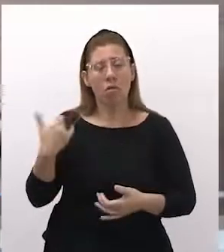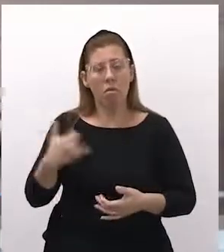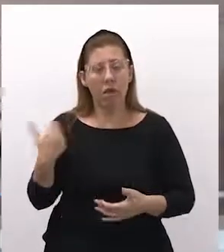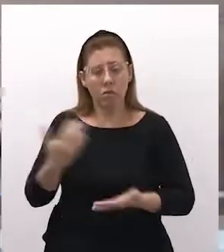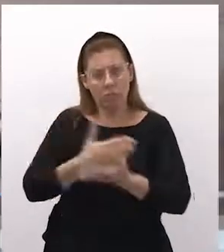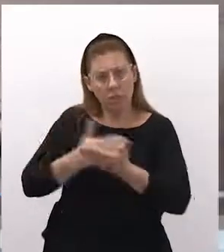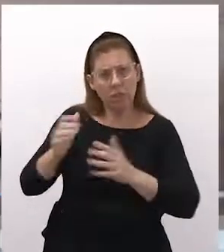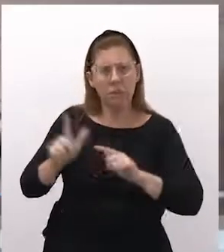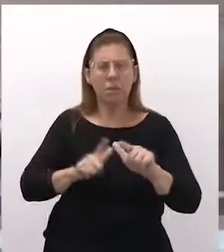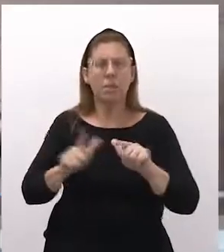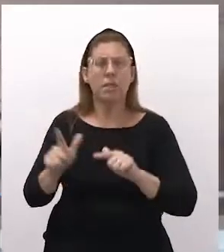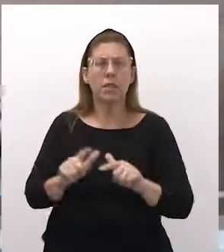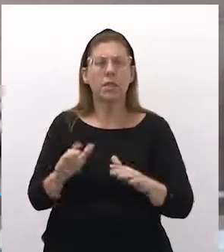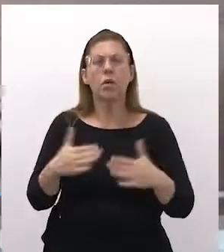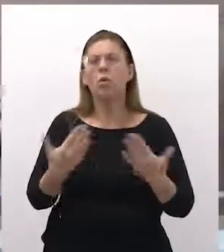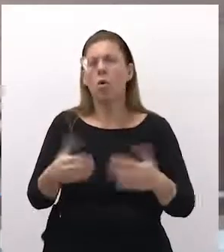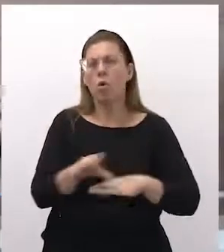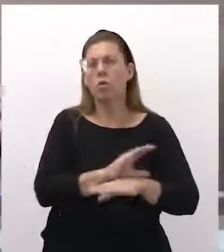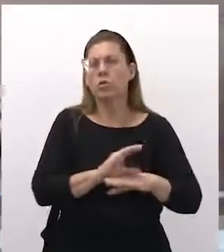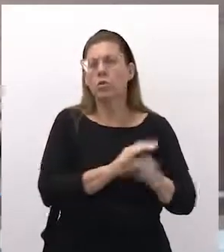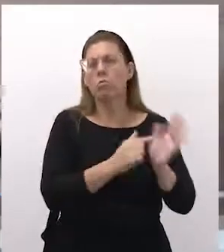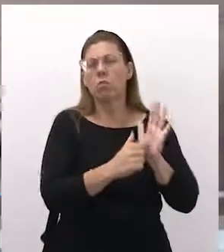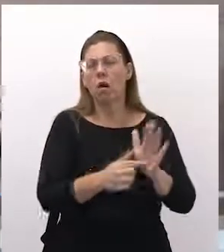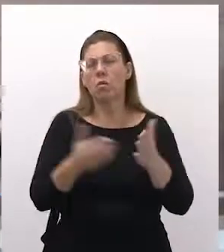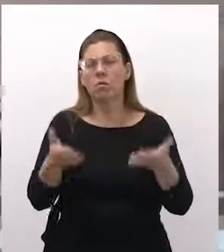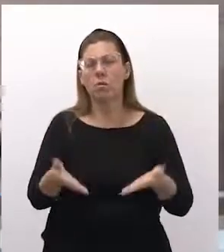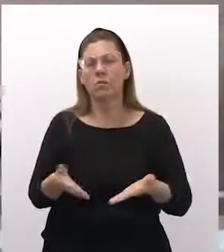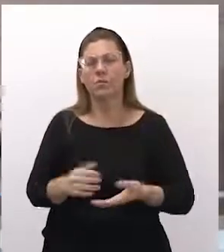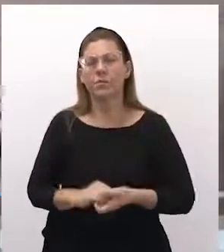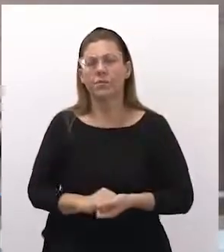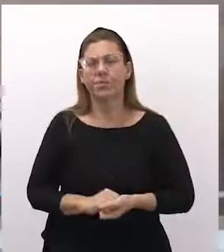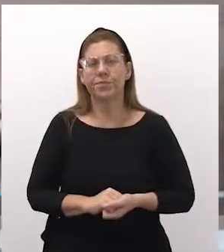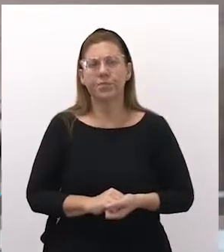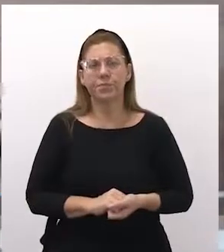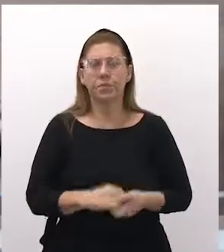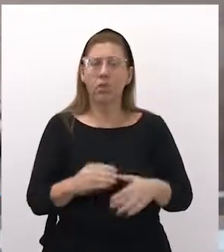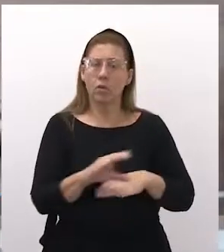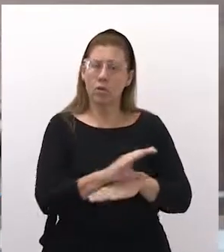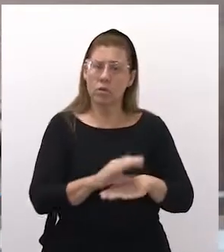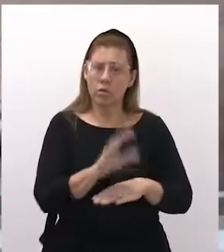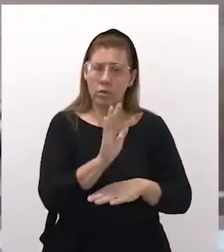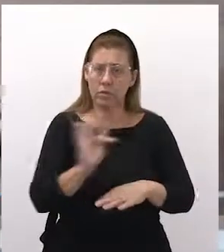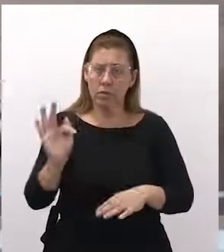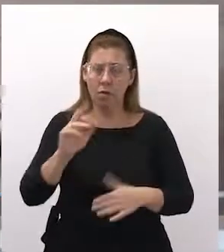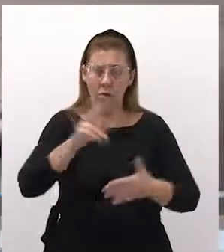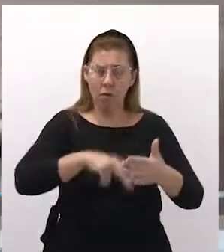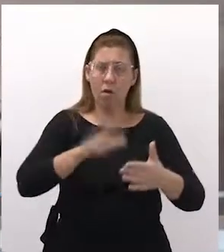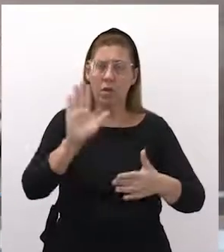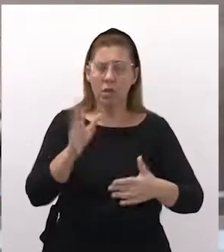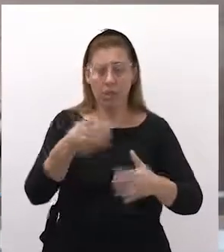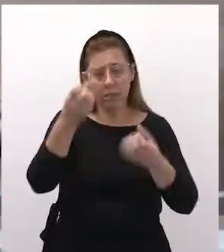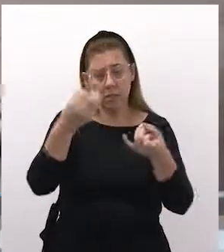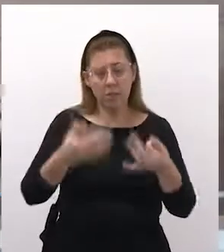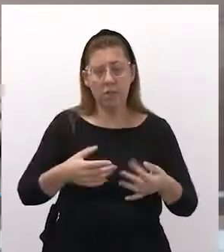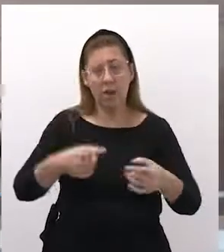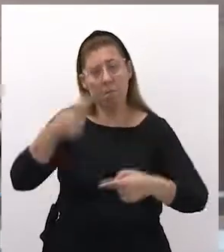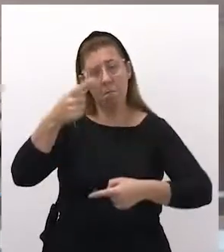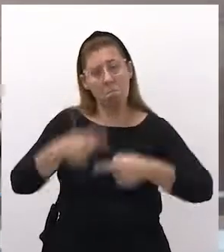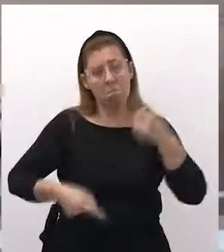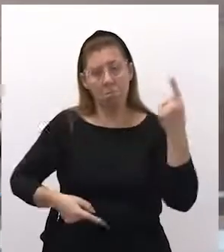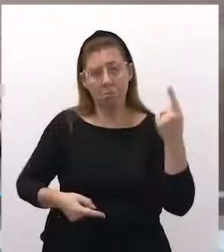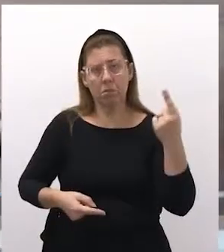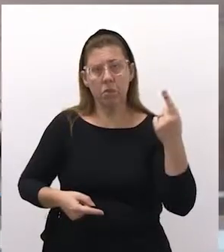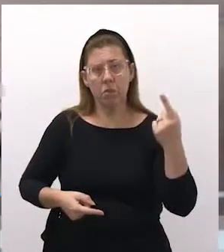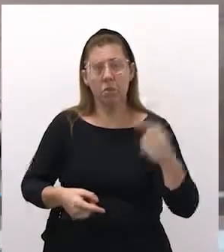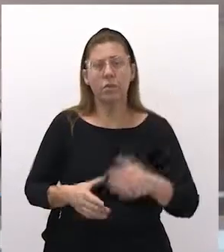esse trabalho? O que é essa nossa construção social hoje? A Constituição Federal que eu li para vocês, ela diz o quê? Que é proibido o